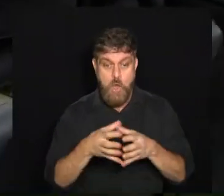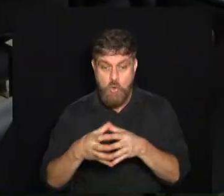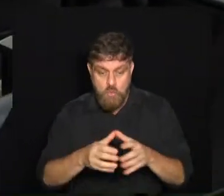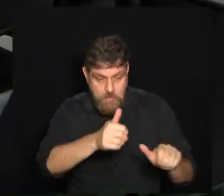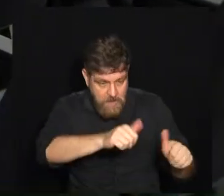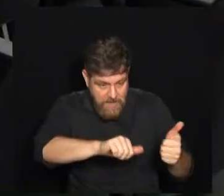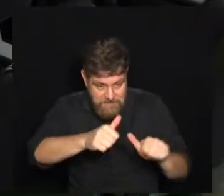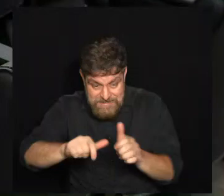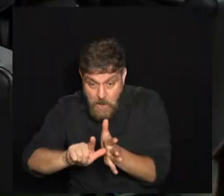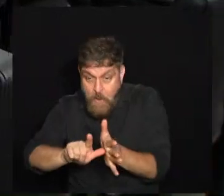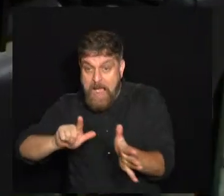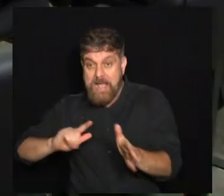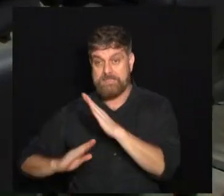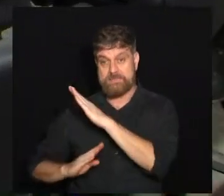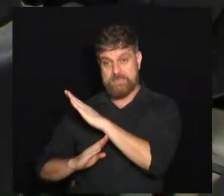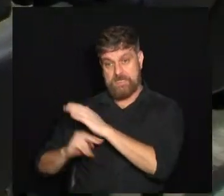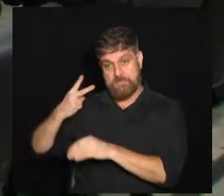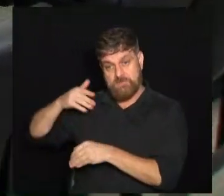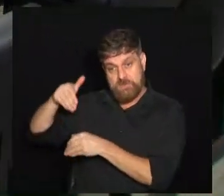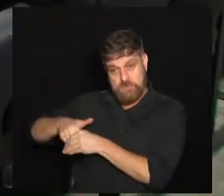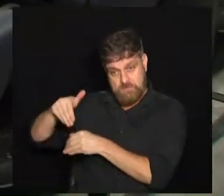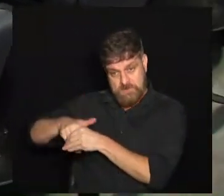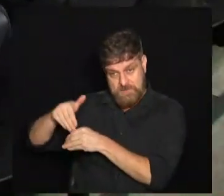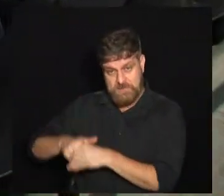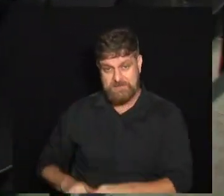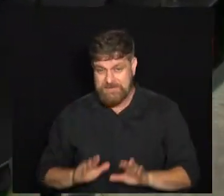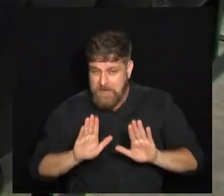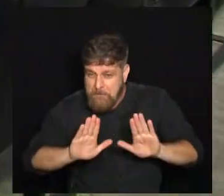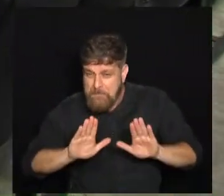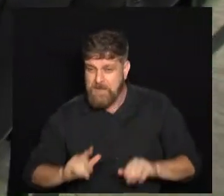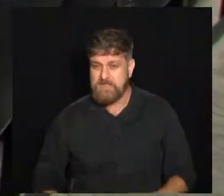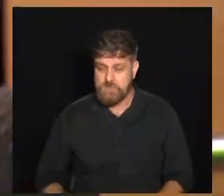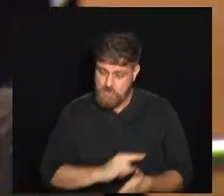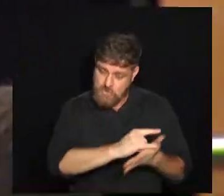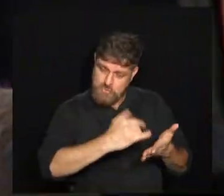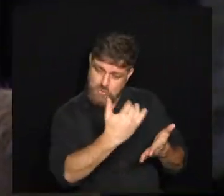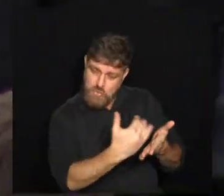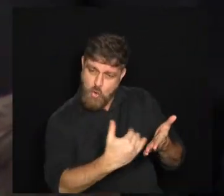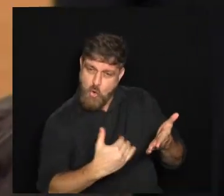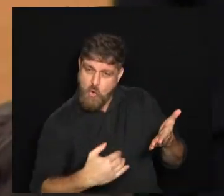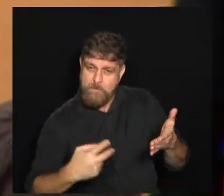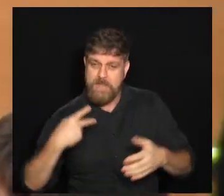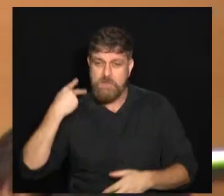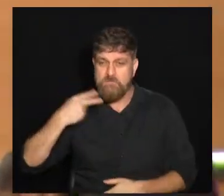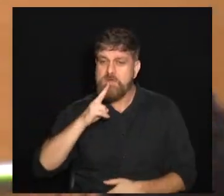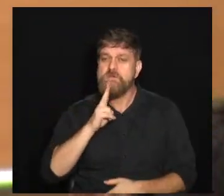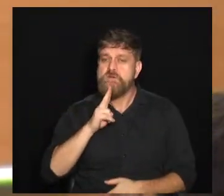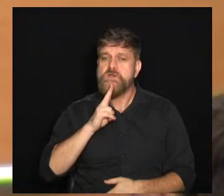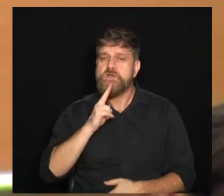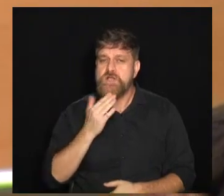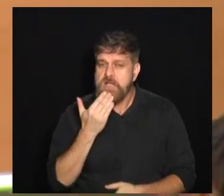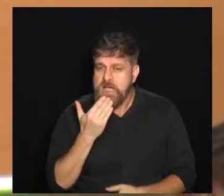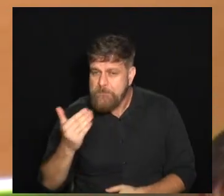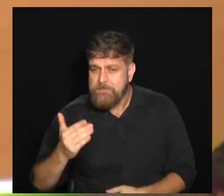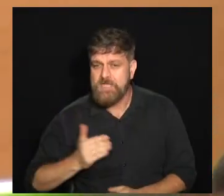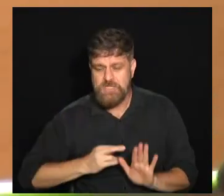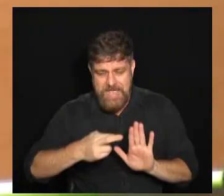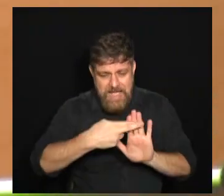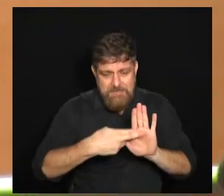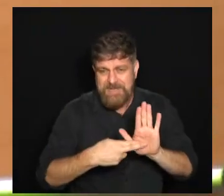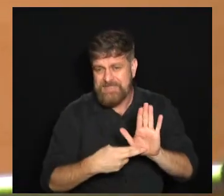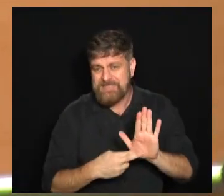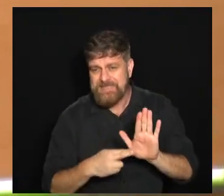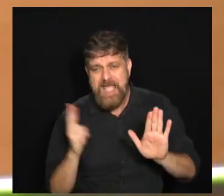da Casa antes de ser levado à votação. Mas, no próprio documento, o vereador Nelson Osseri pede que a regulamentação ocorra